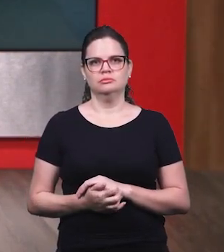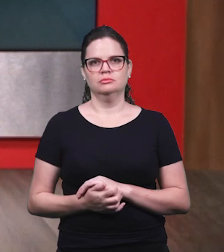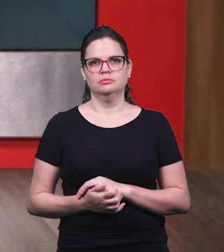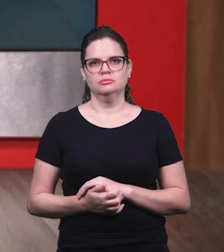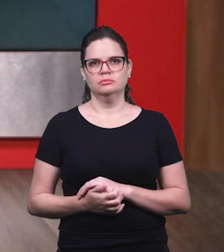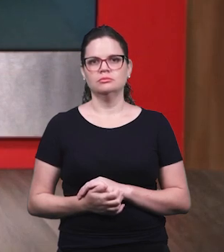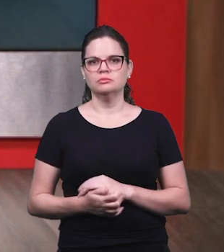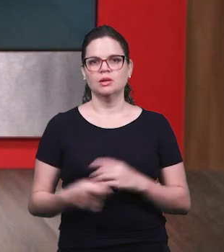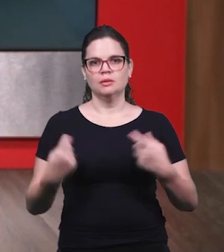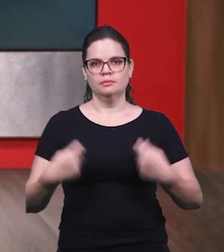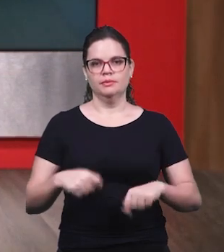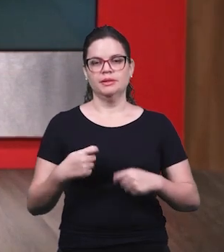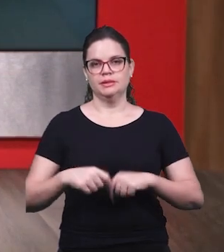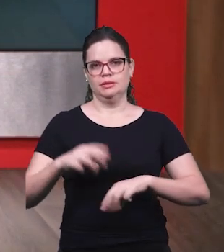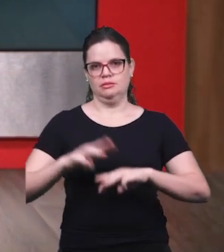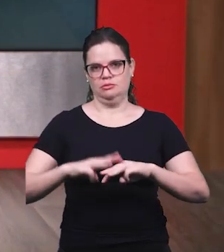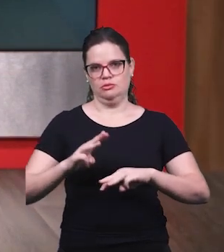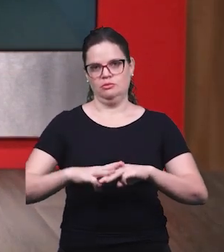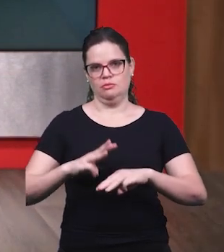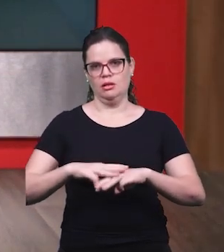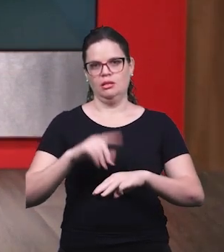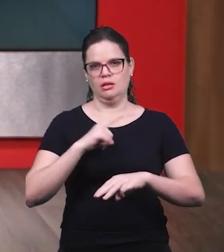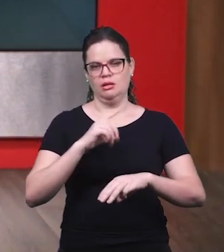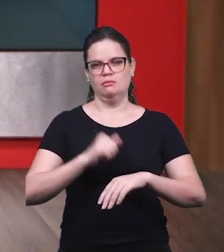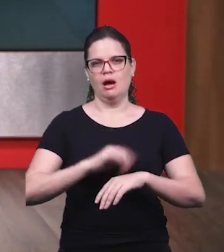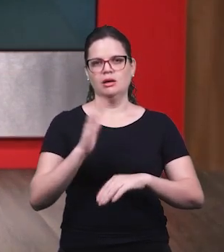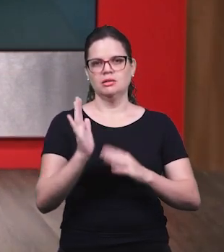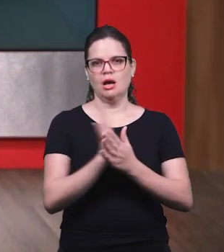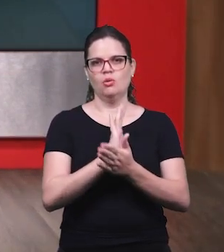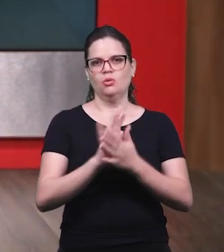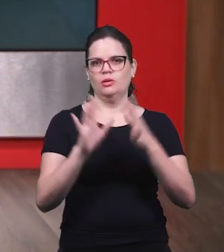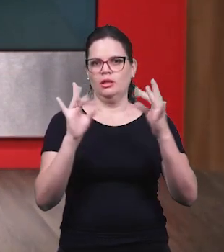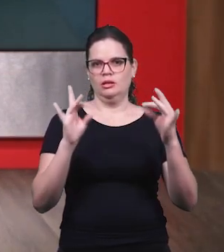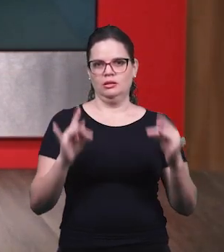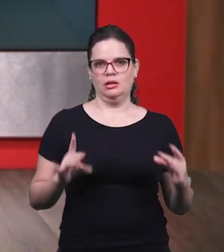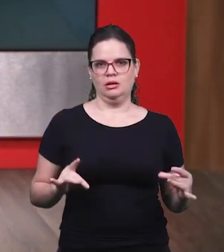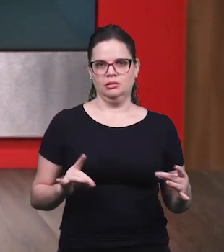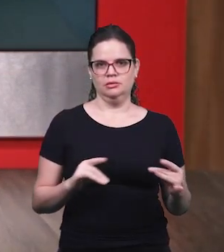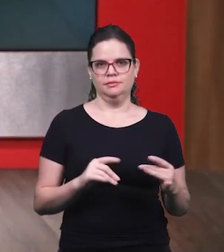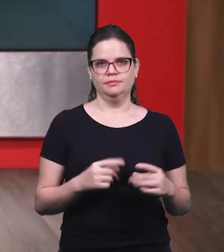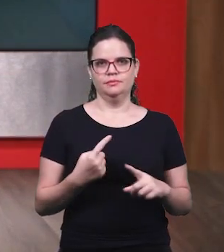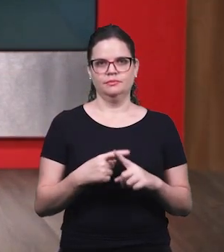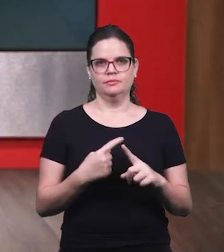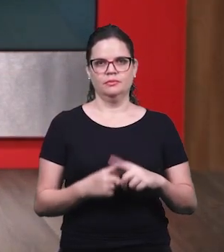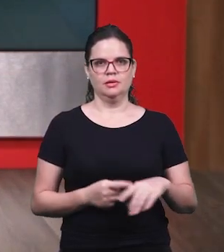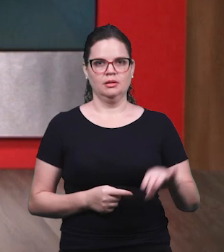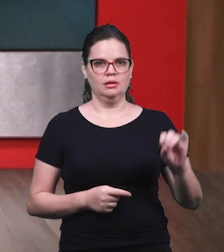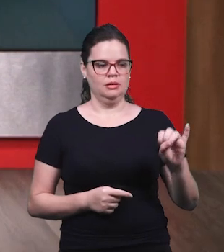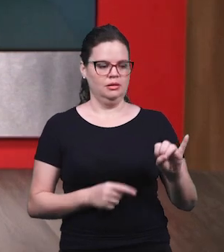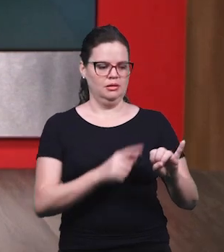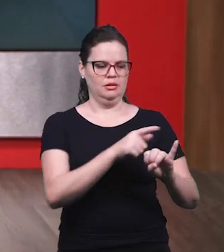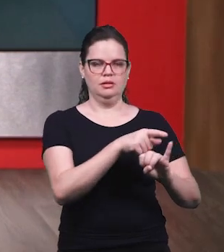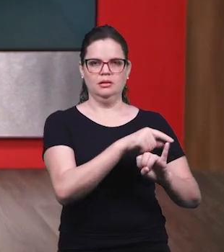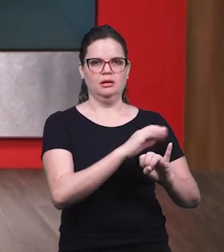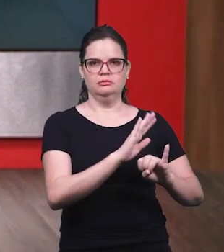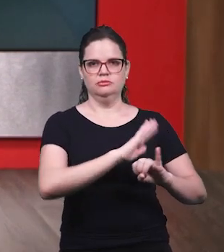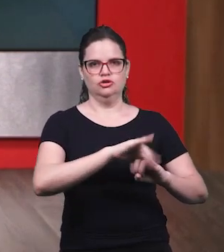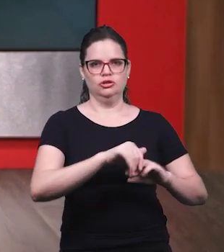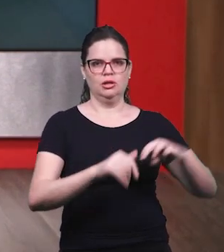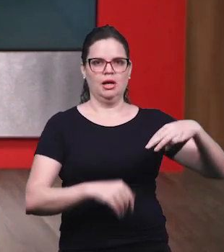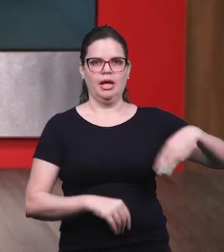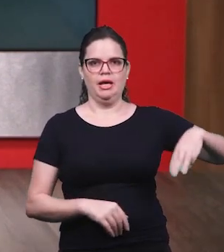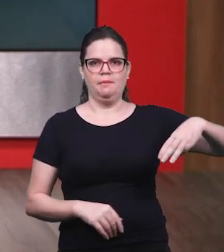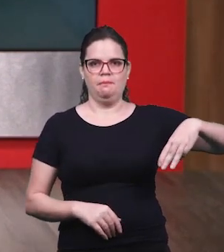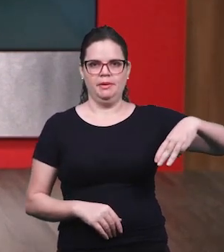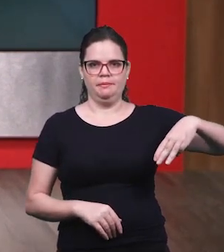da matemática, no caso, a matemática financeira, né? Ali, em vez do I, ficou M, montante, né? Porque